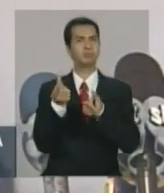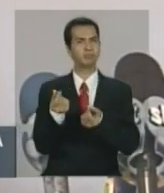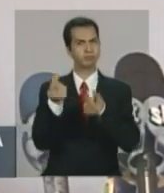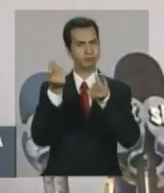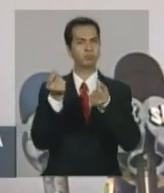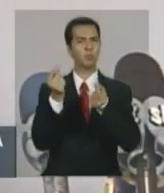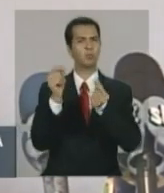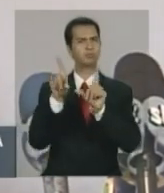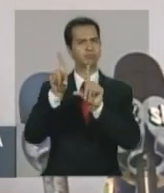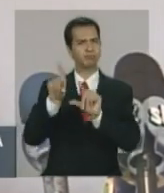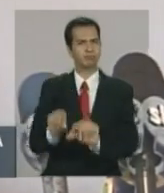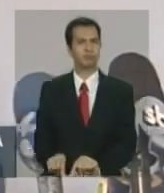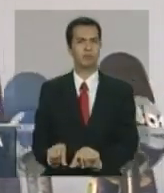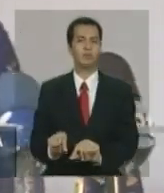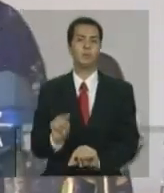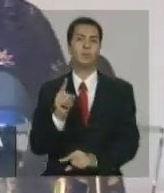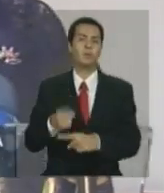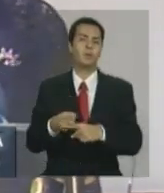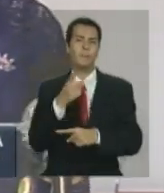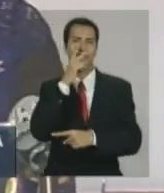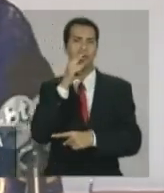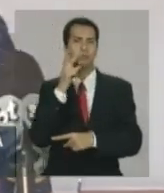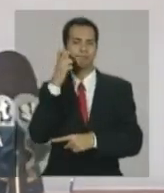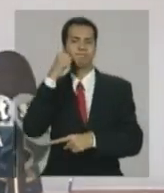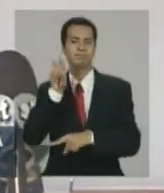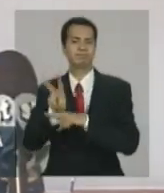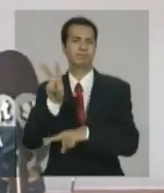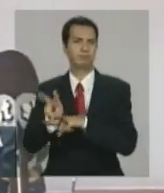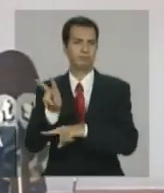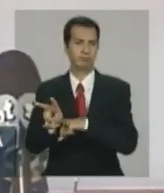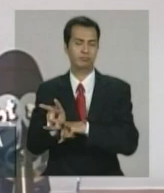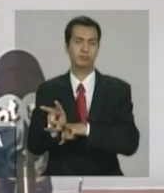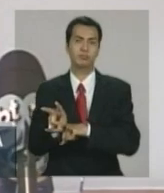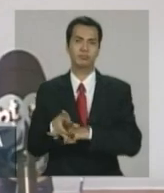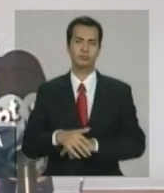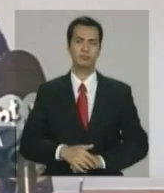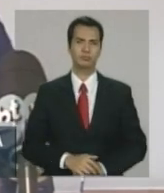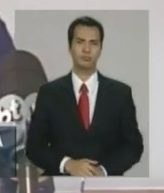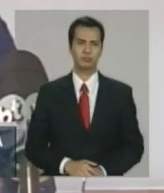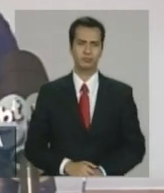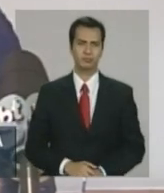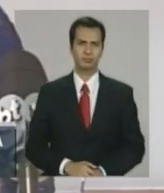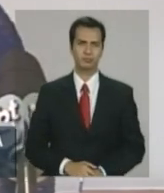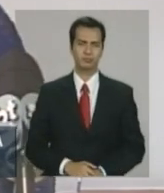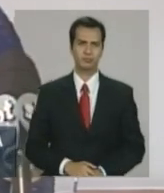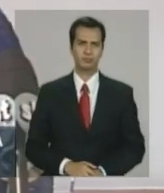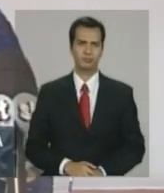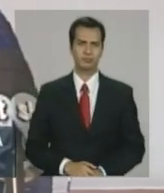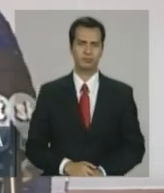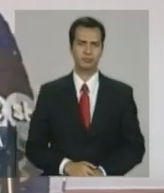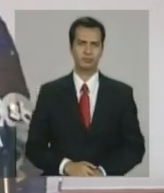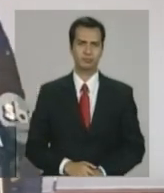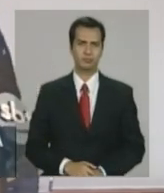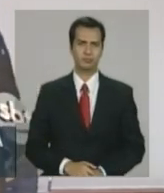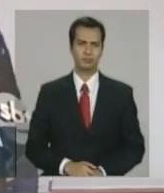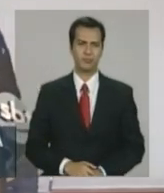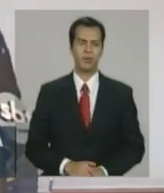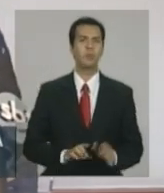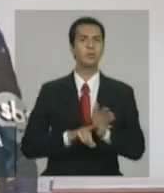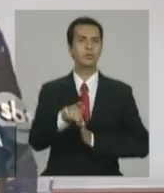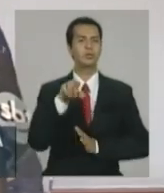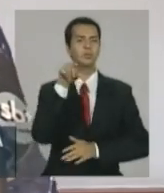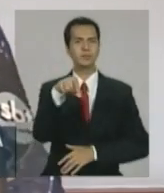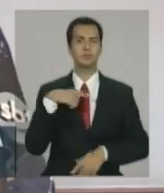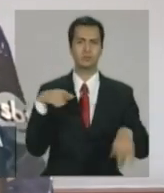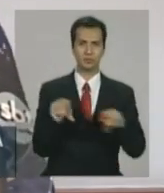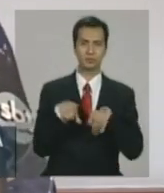de proteção de mercado. Então, pode-se dizer que no seu discurso hoje a senhora se referia à Alemanha, mas também à